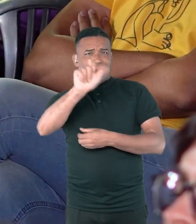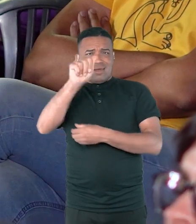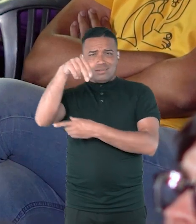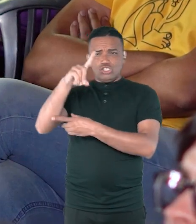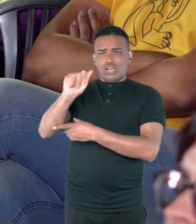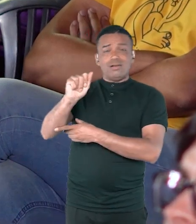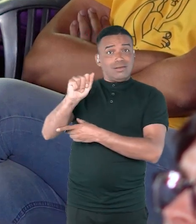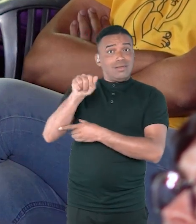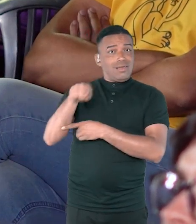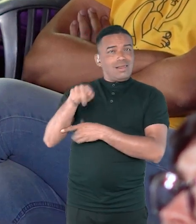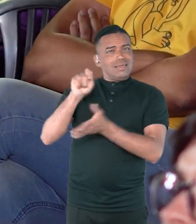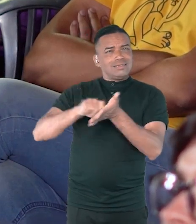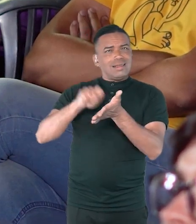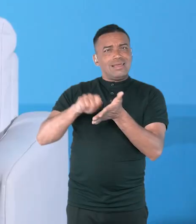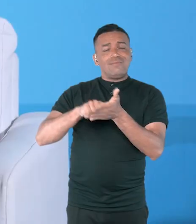escreve assim,